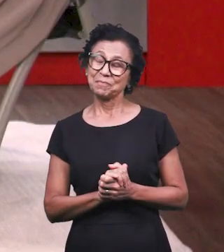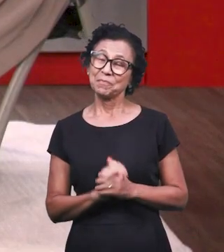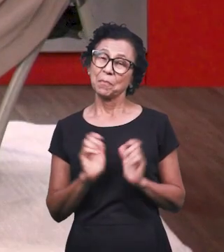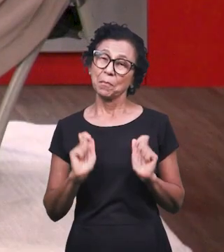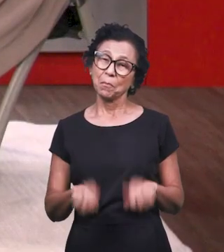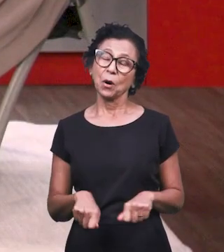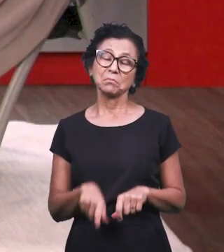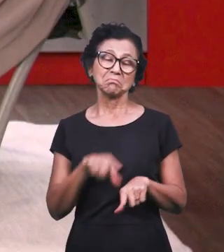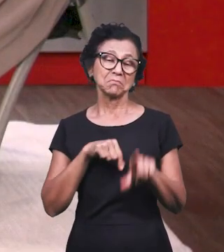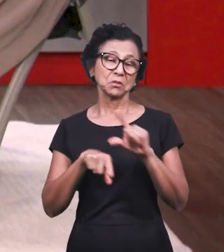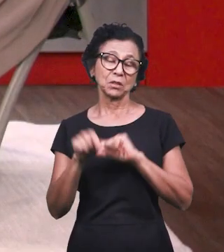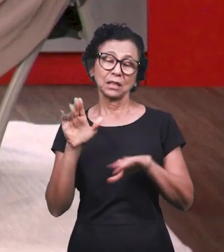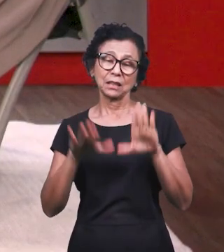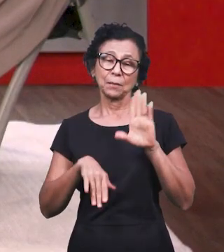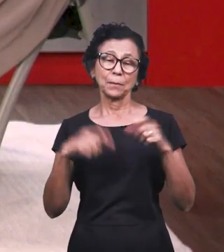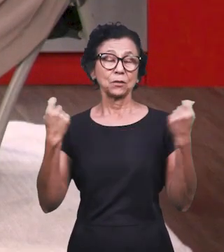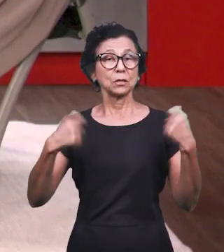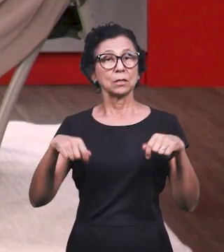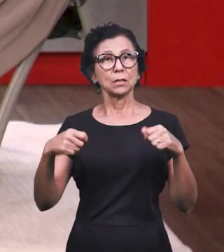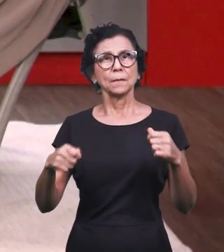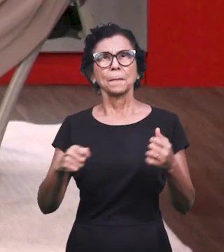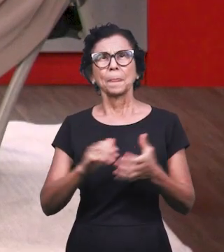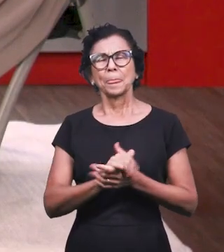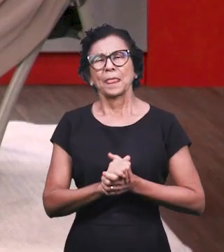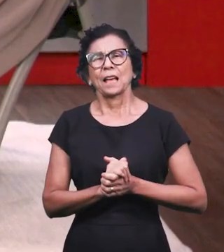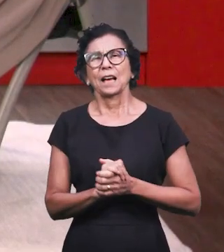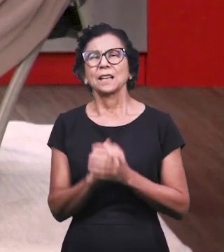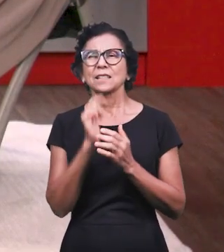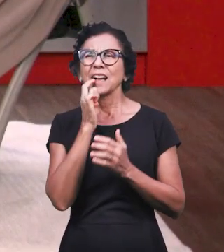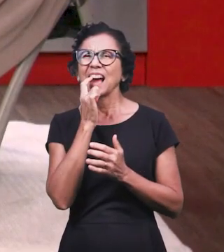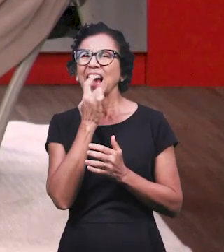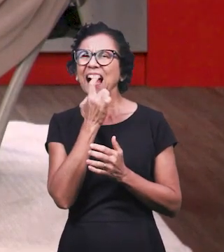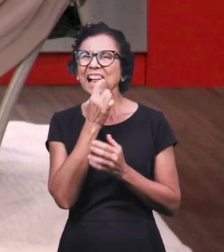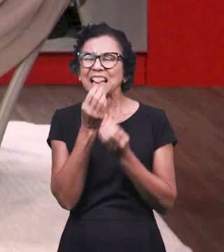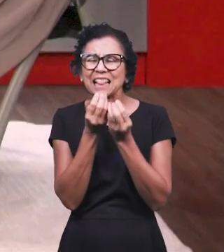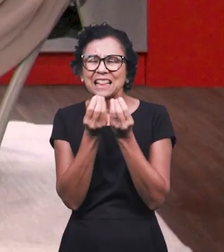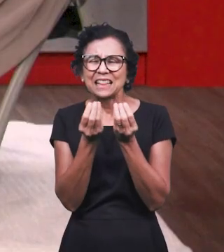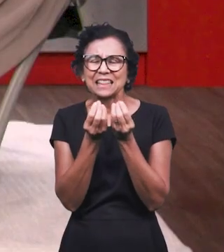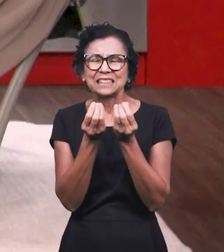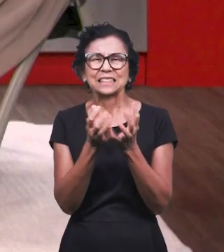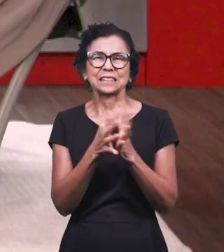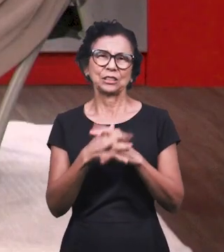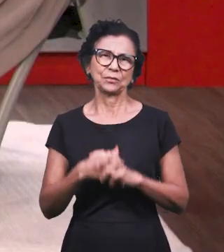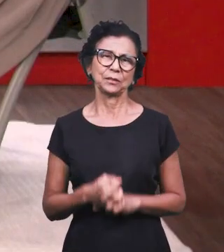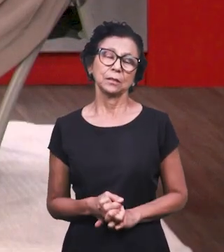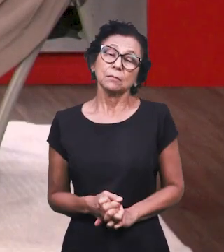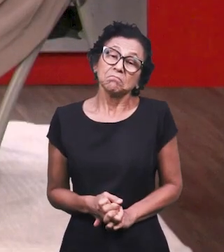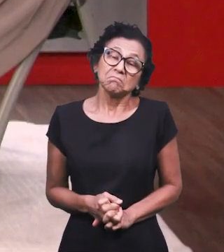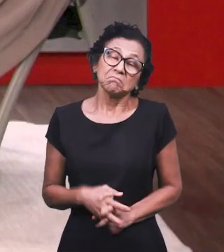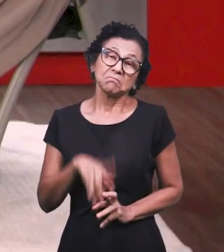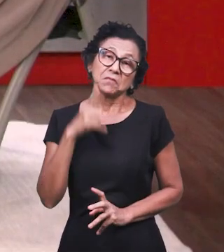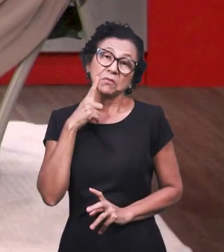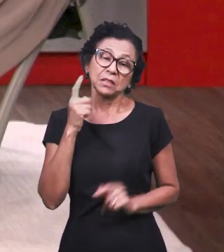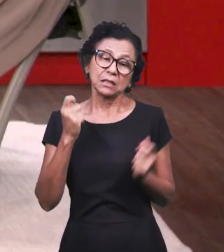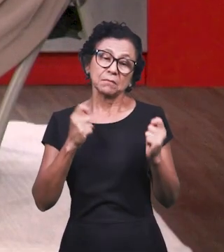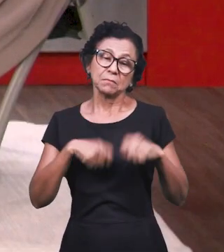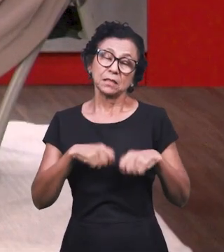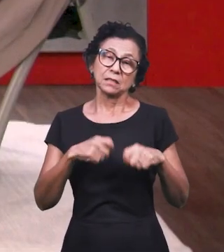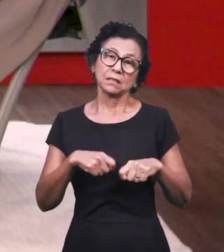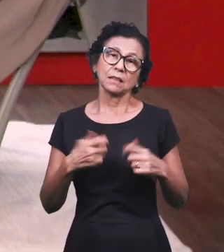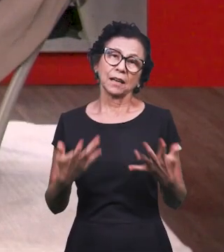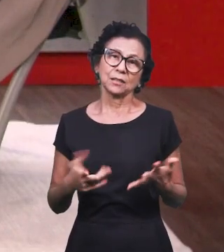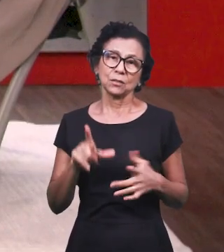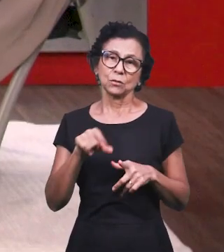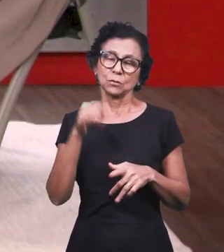acordo com a necessidade dele, que hoje tem para dentes sensíveis. Então, são uma vasta gama, então a pessoa tem que ver qual a necessidade para fazer a escolha correta.